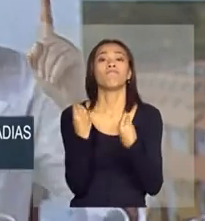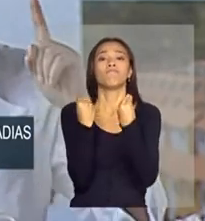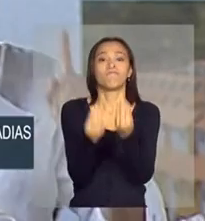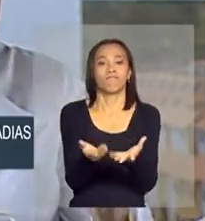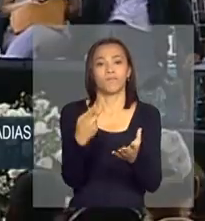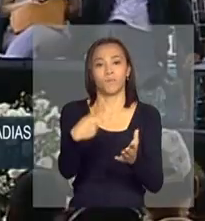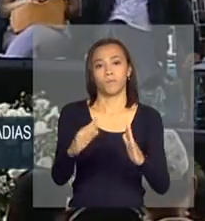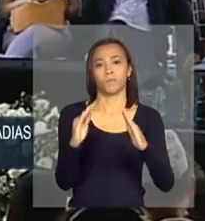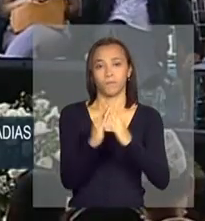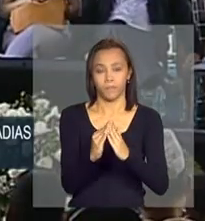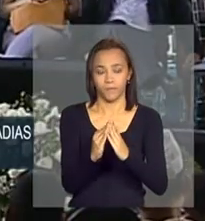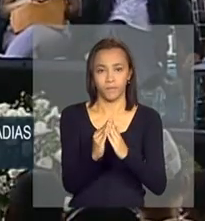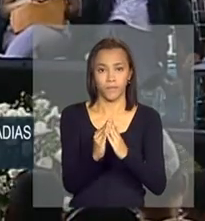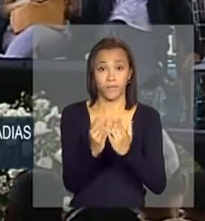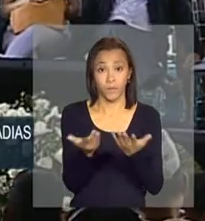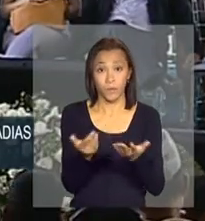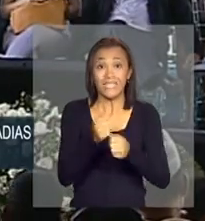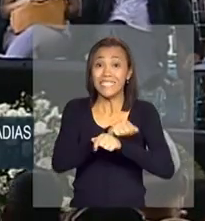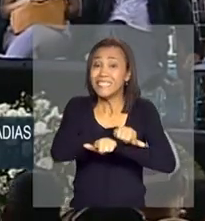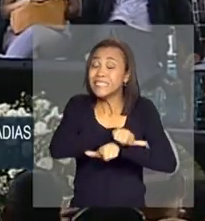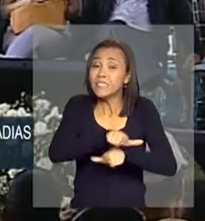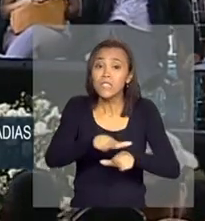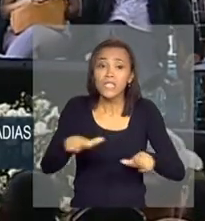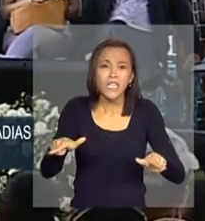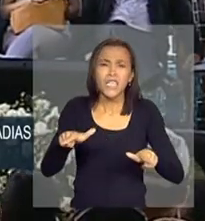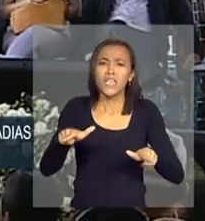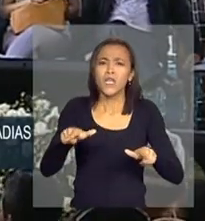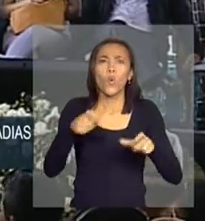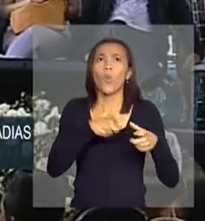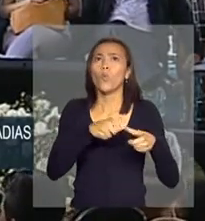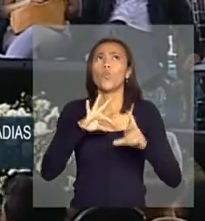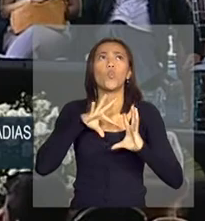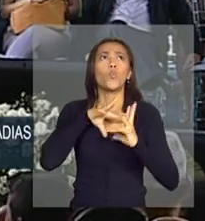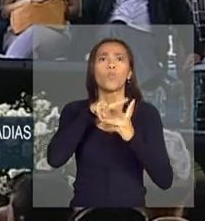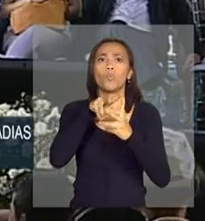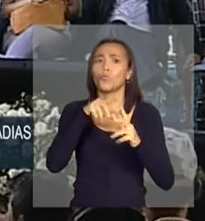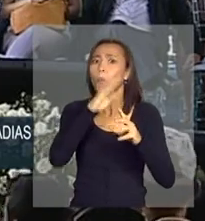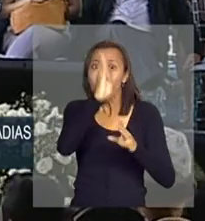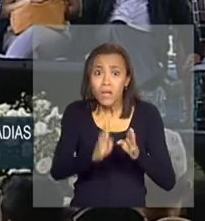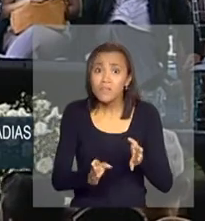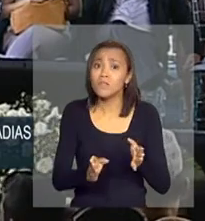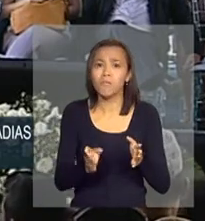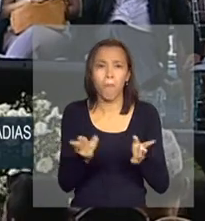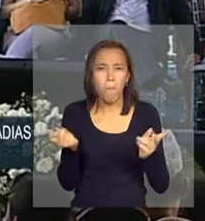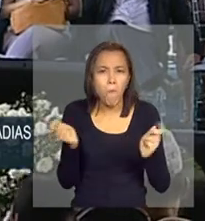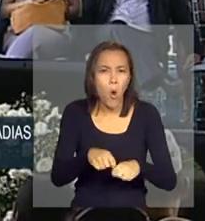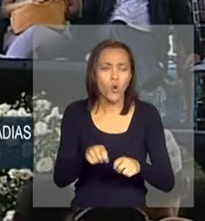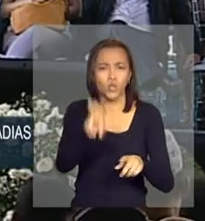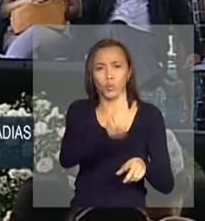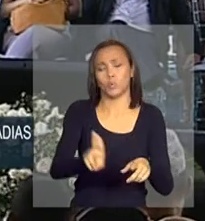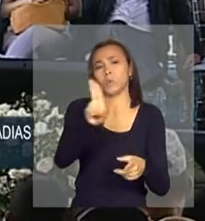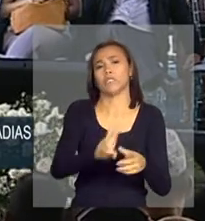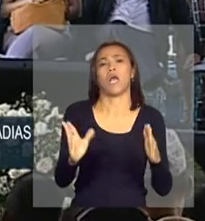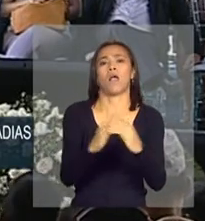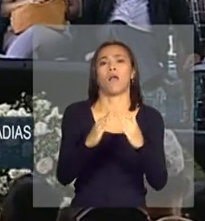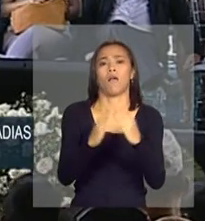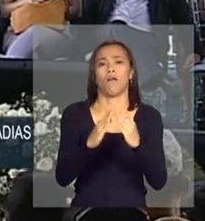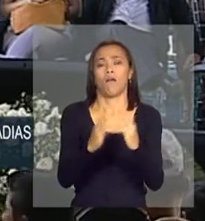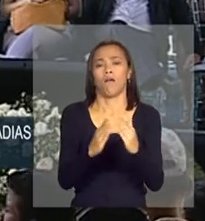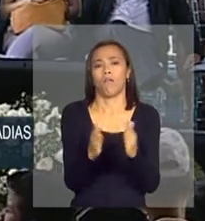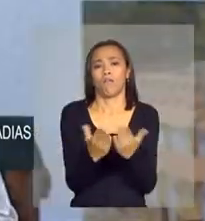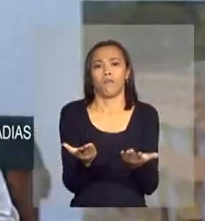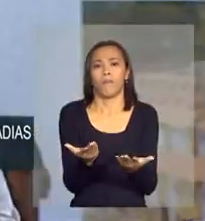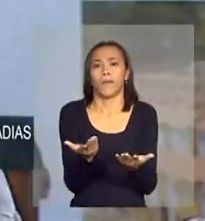e ninguém em lugar nenhum do Brasil pode usar a casa própria